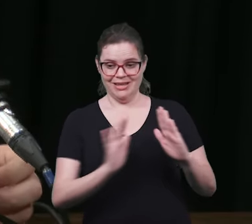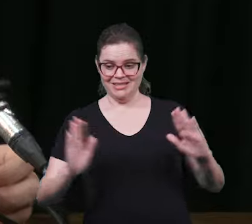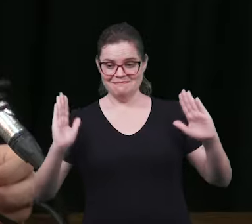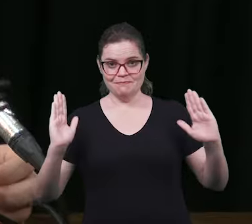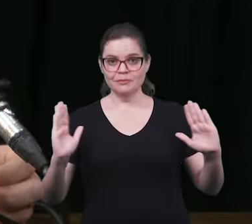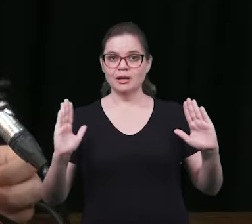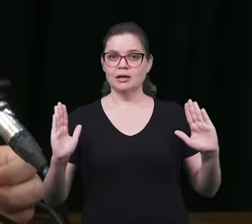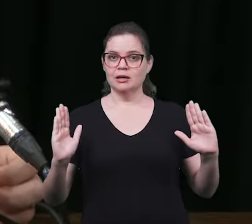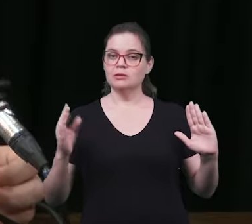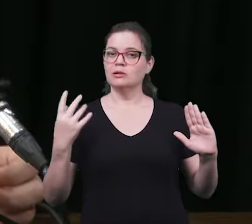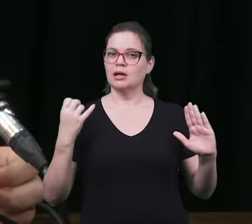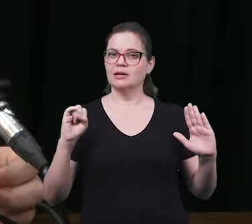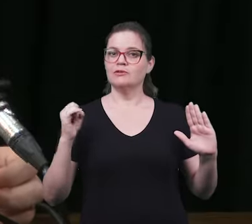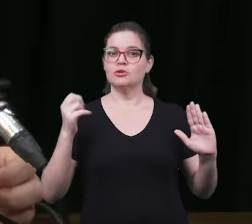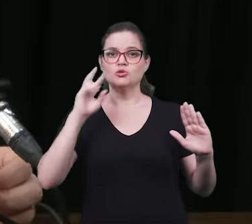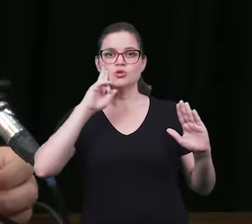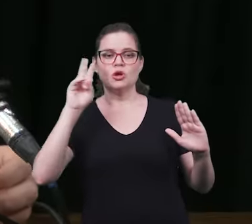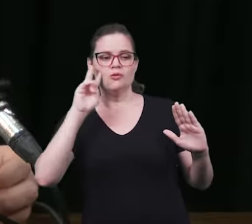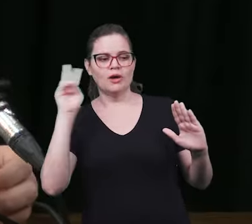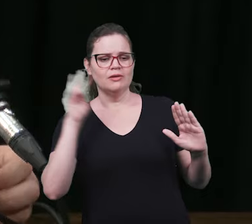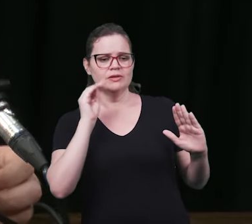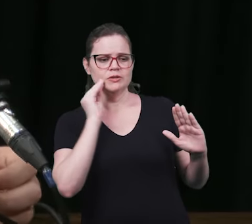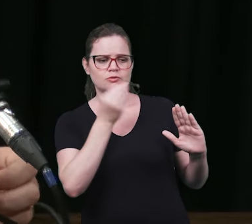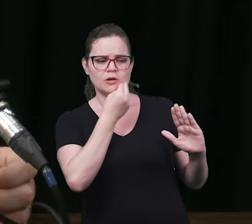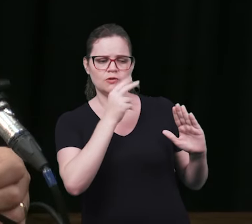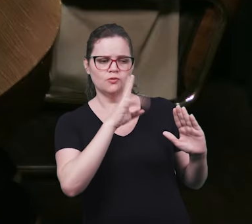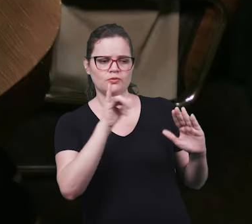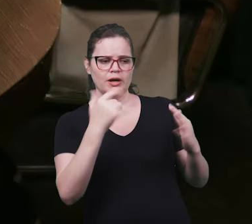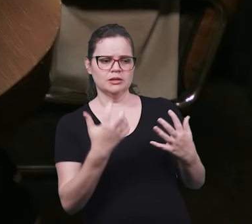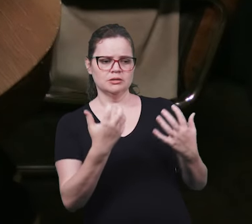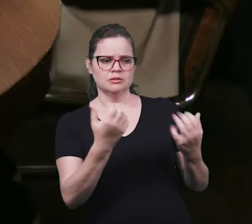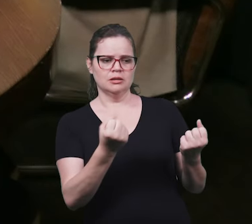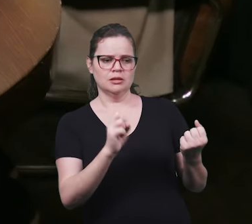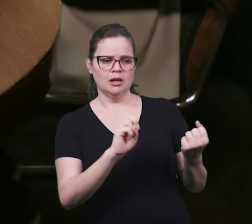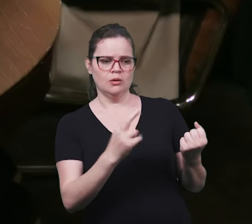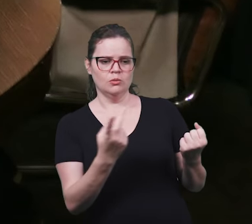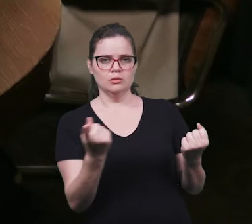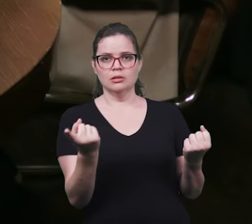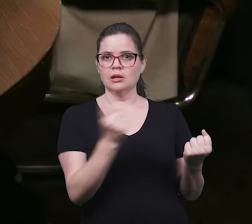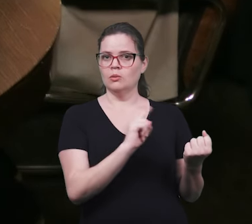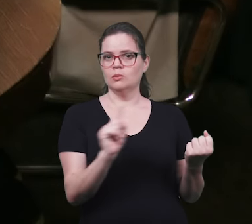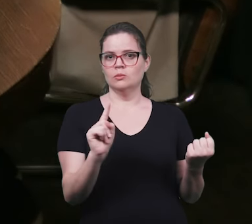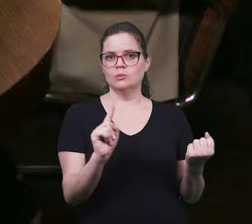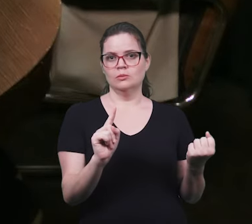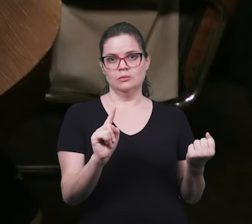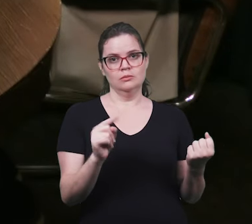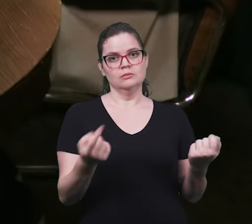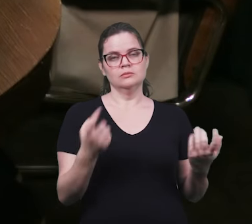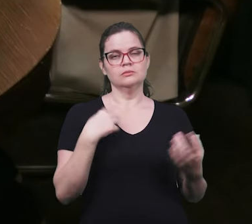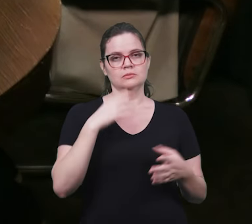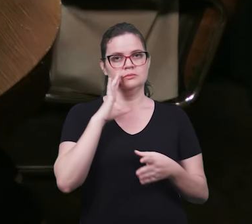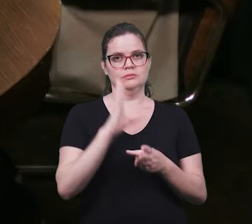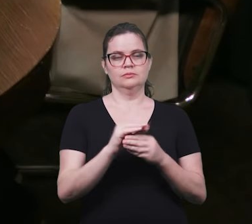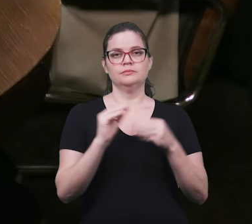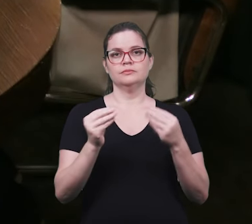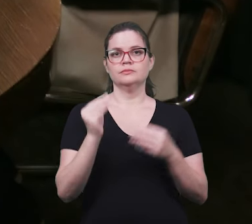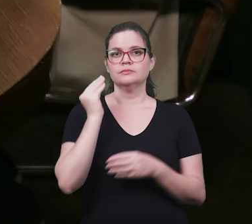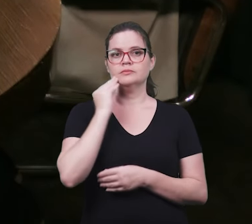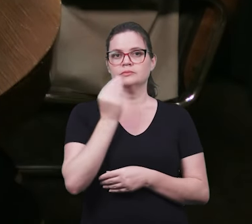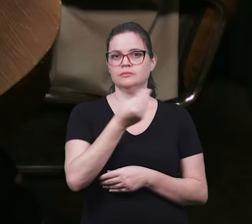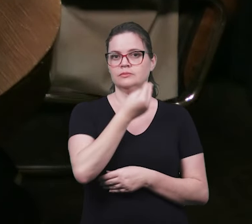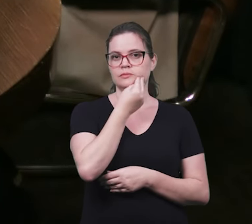ele vai ser válido ou não. Isso. É isso? É isso mesmo. Porque nós mesmo aprendemos, o jejum é